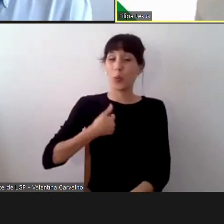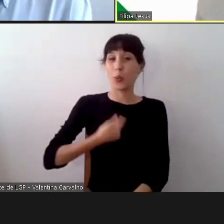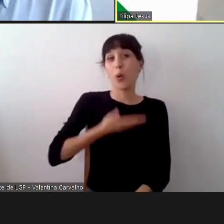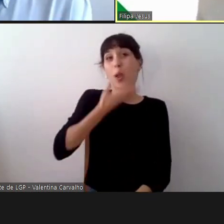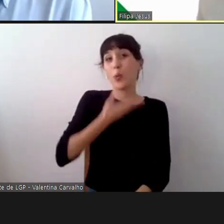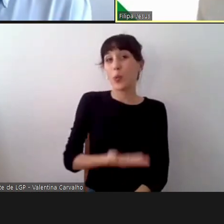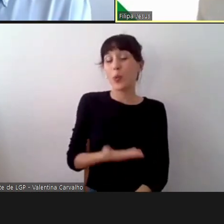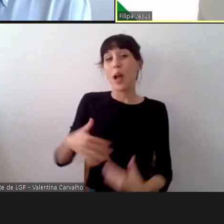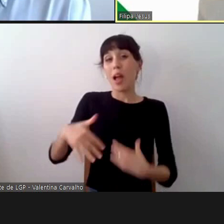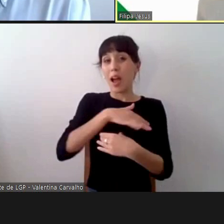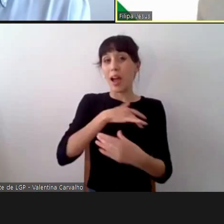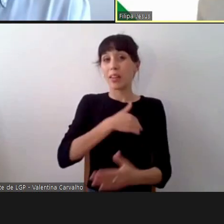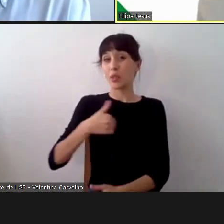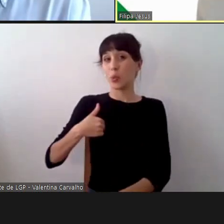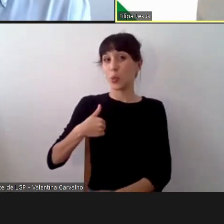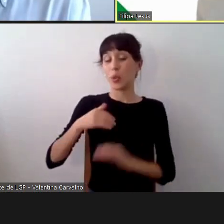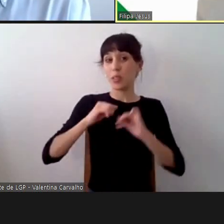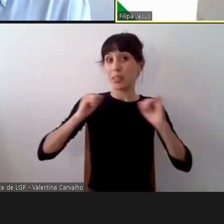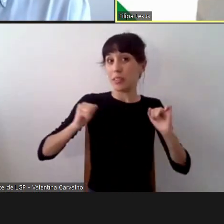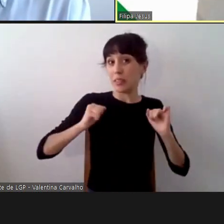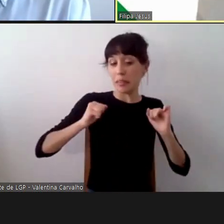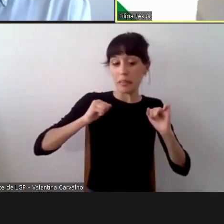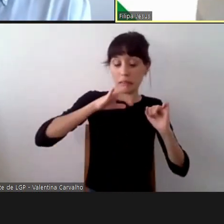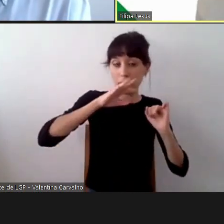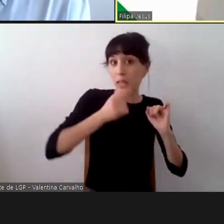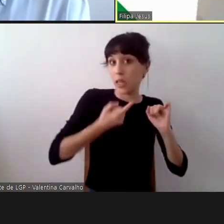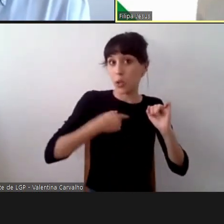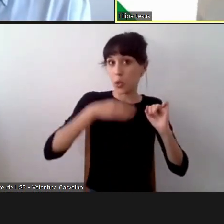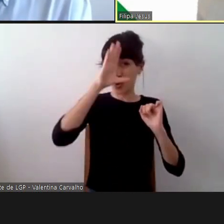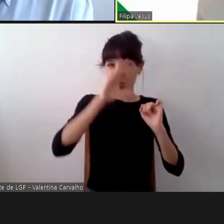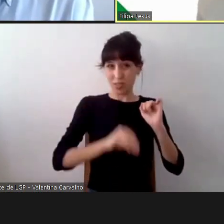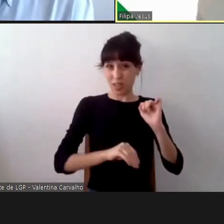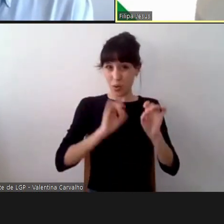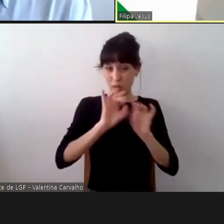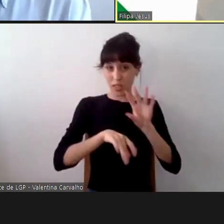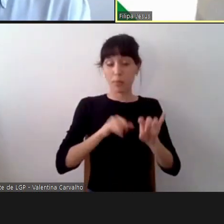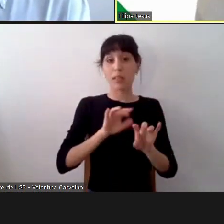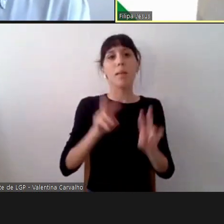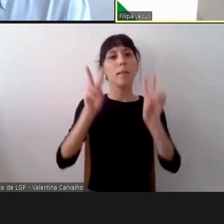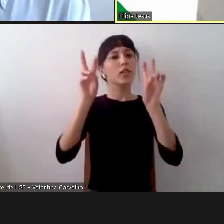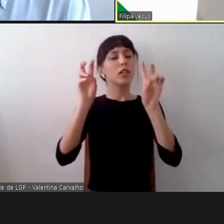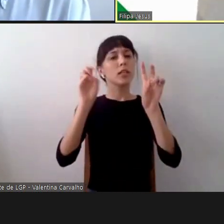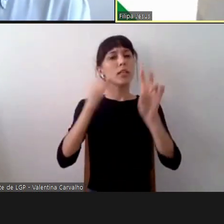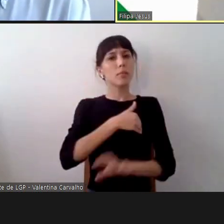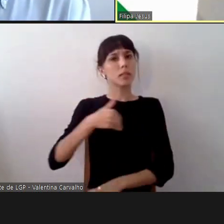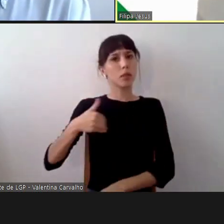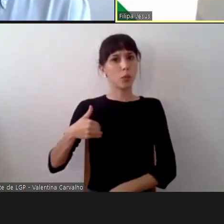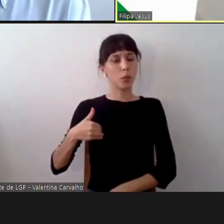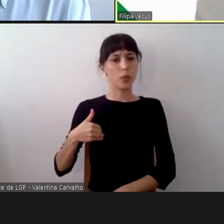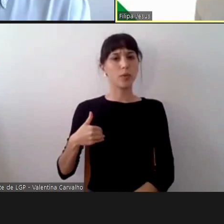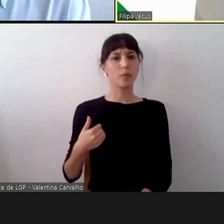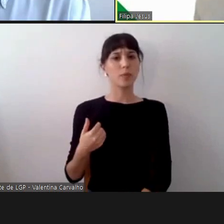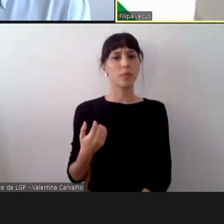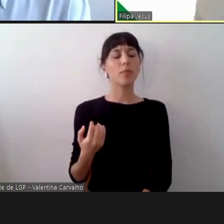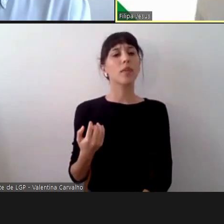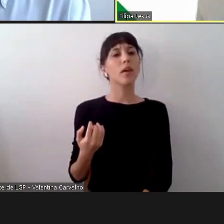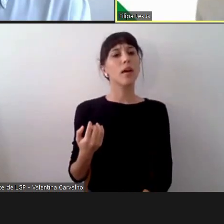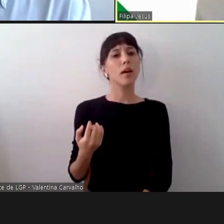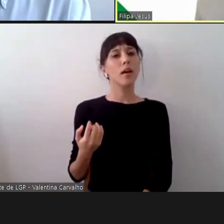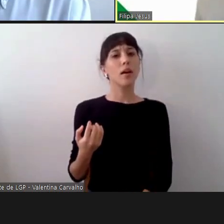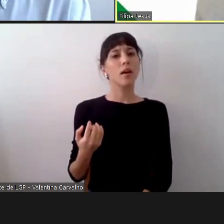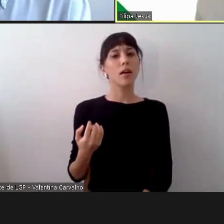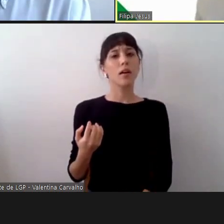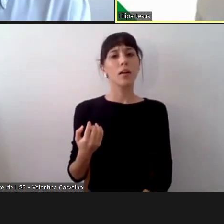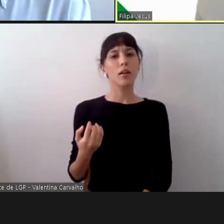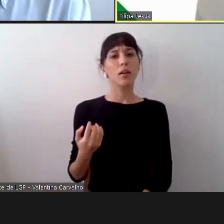o que é que se passa na área da saúde, mas já que falamos em saúde, a questão da falta ou